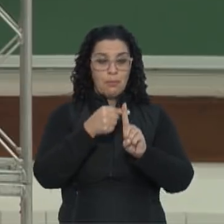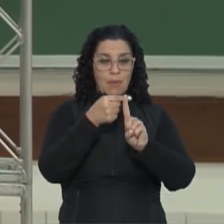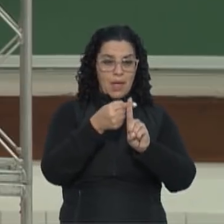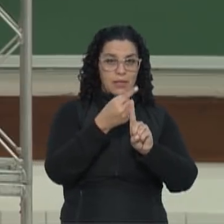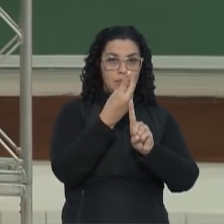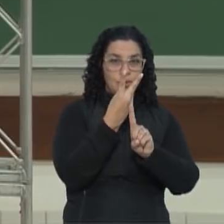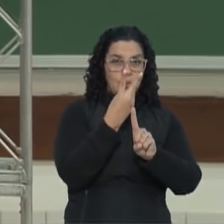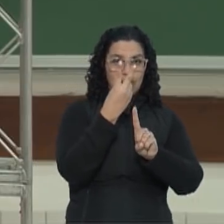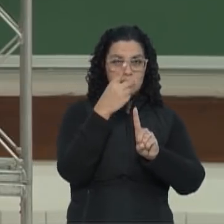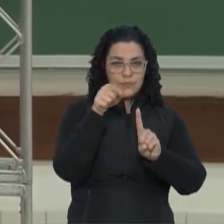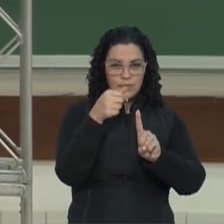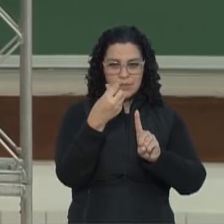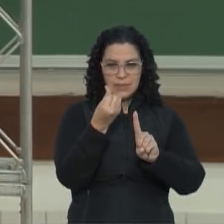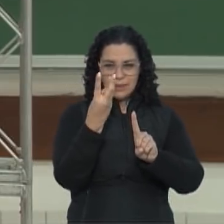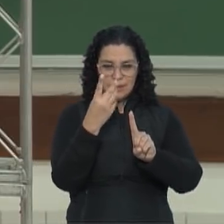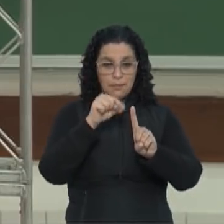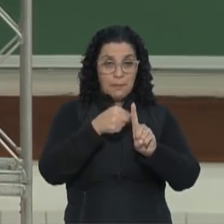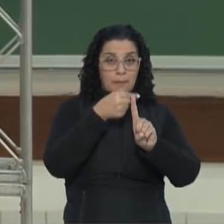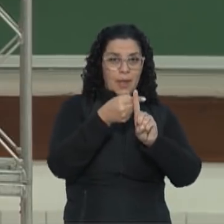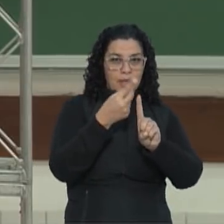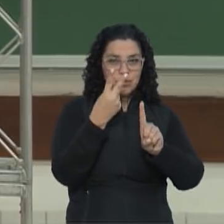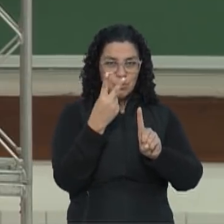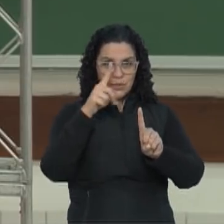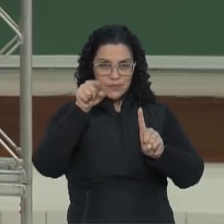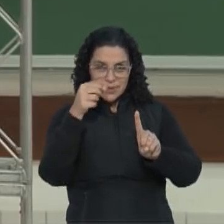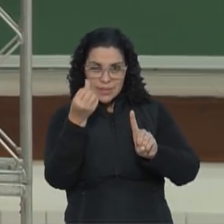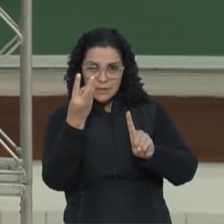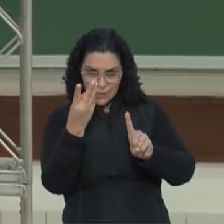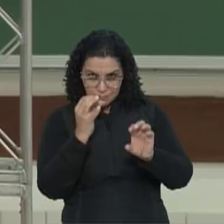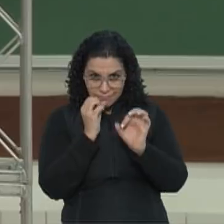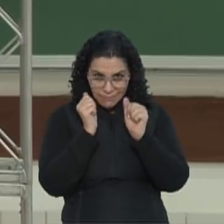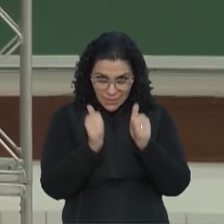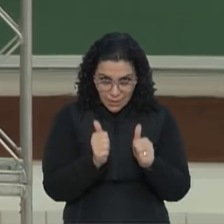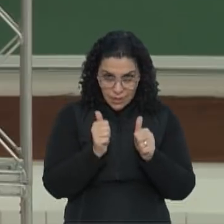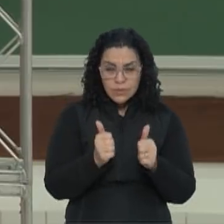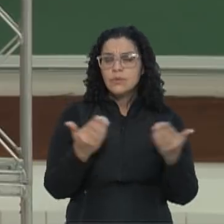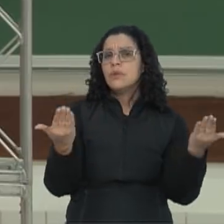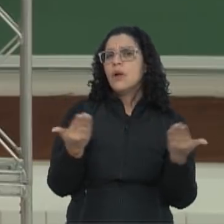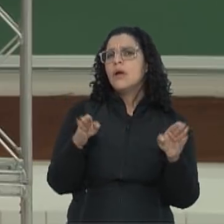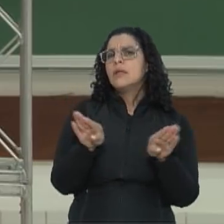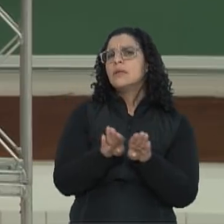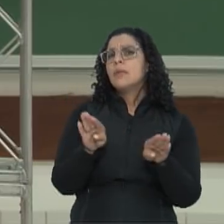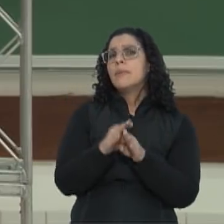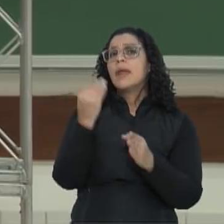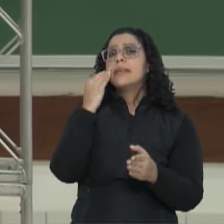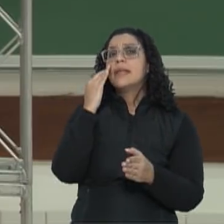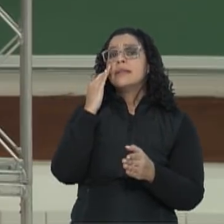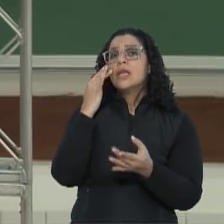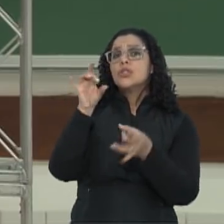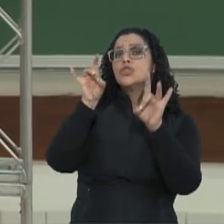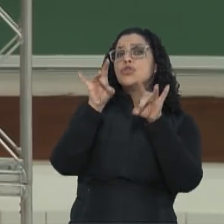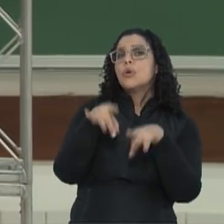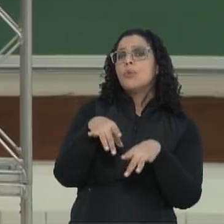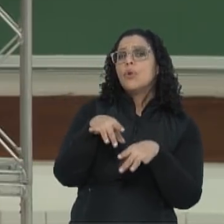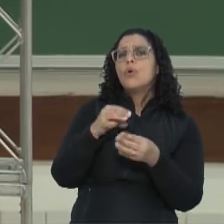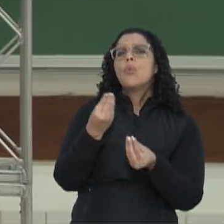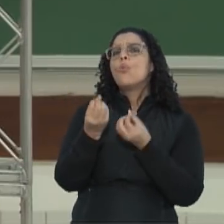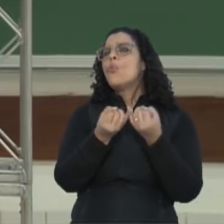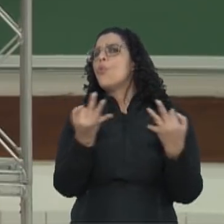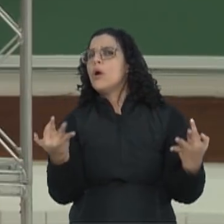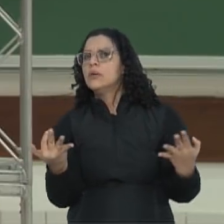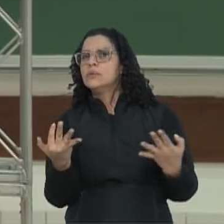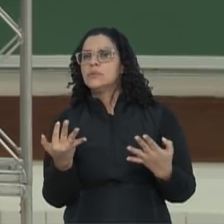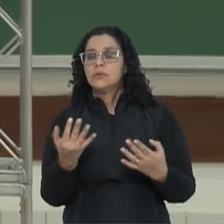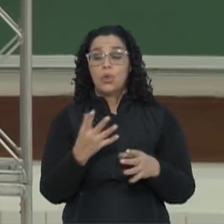mais 2,63, beleza? Muito bem. E aí, para entender o troco? Eu pego essa ideia da